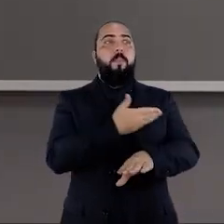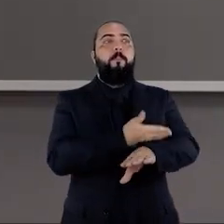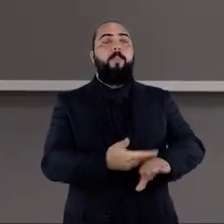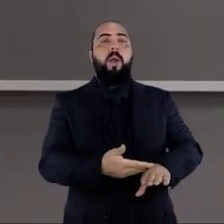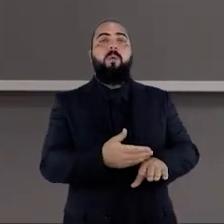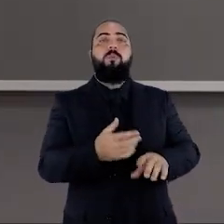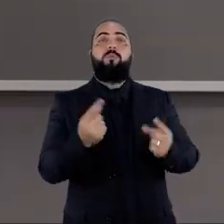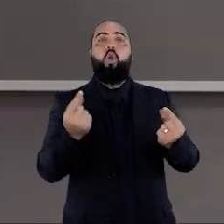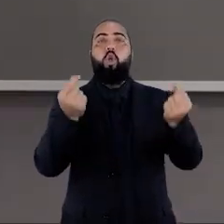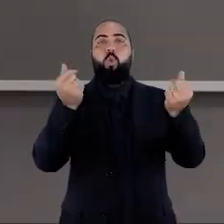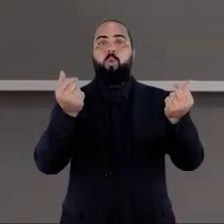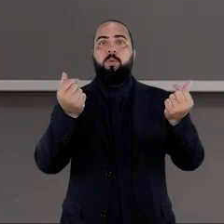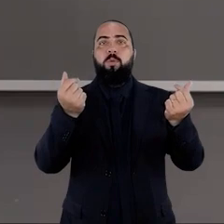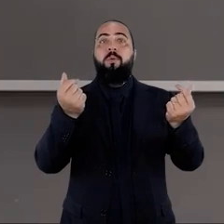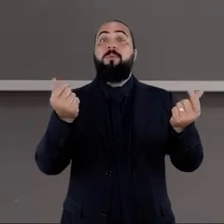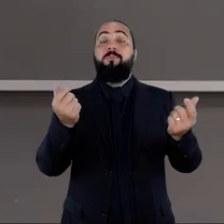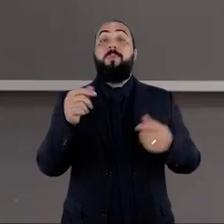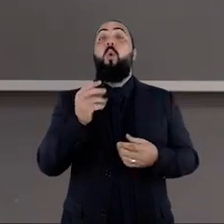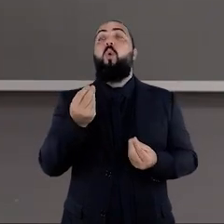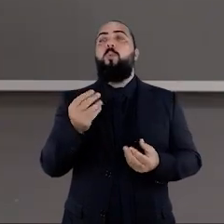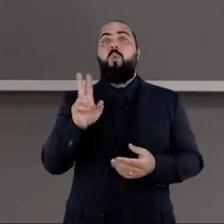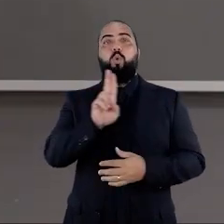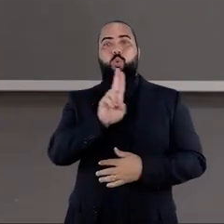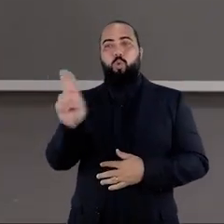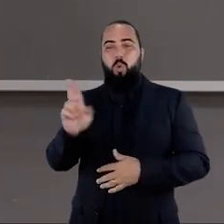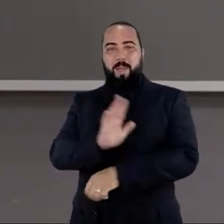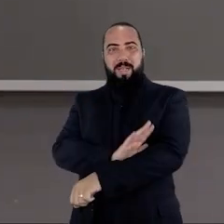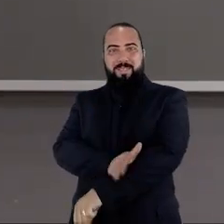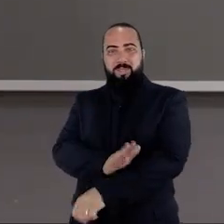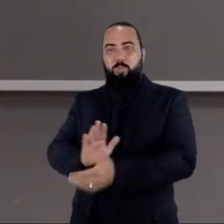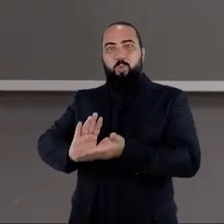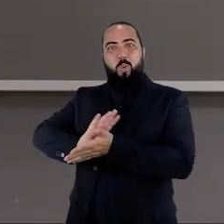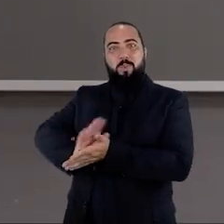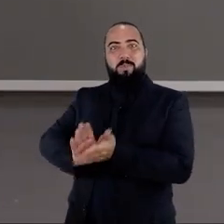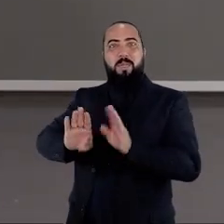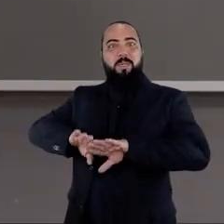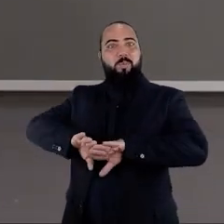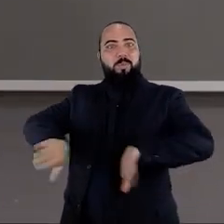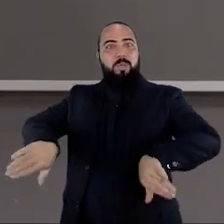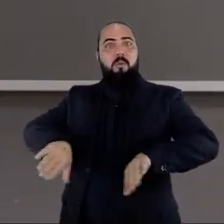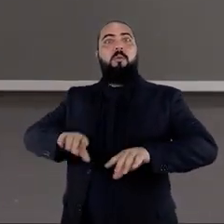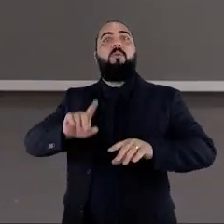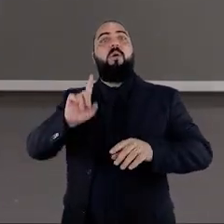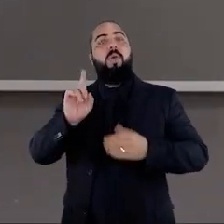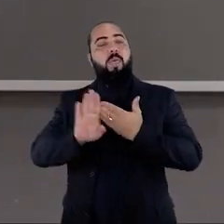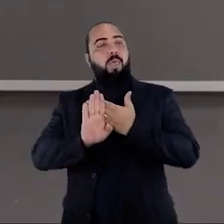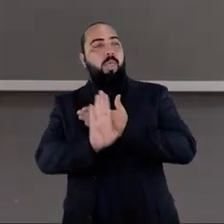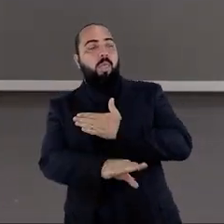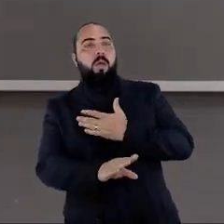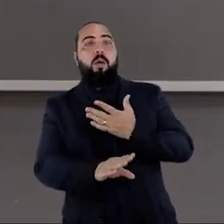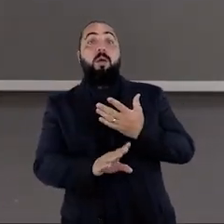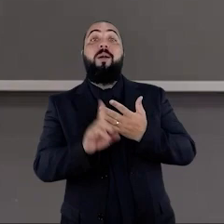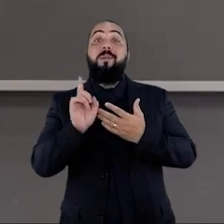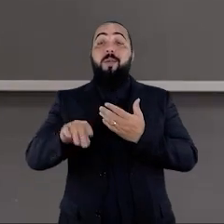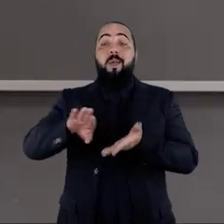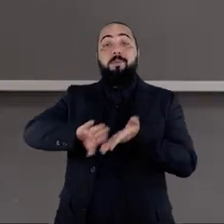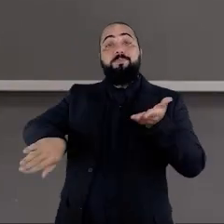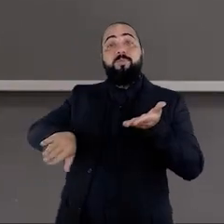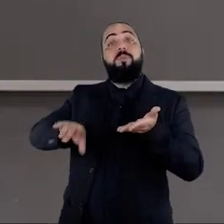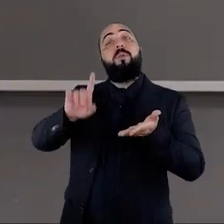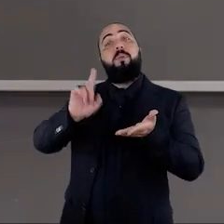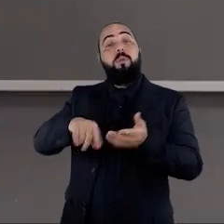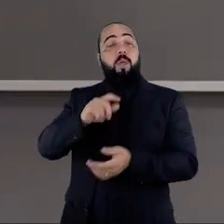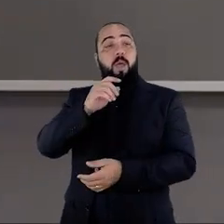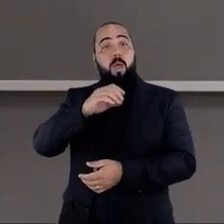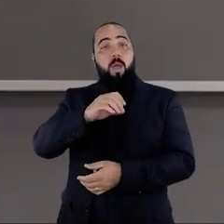ricos e como é que nomear o racismo, a exclusão, que significa excluir o analfabeto,